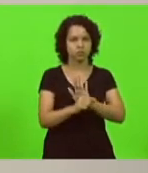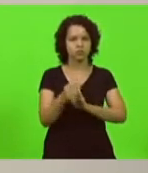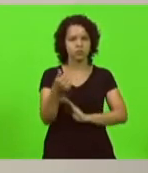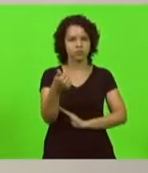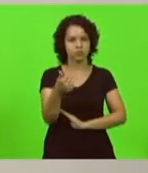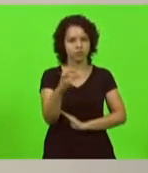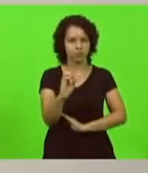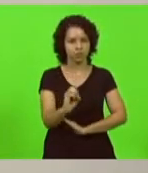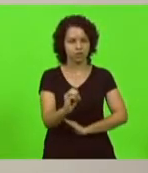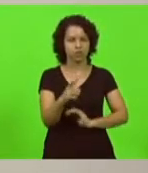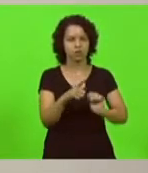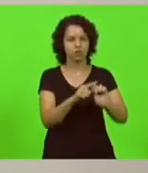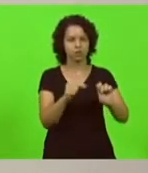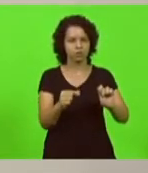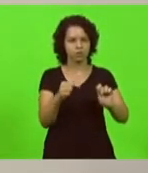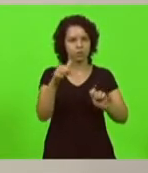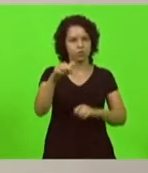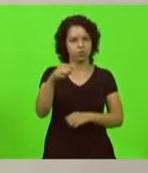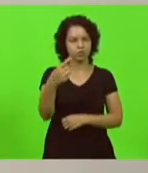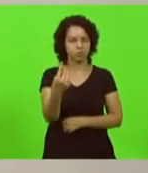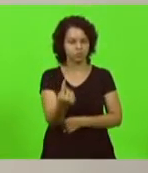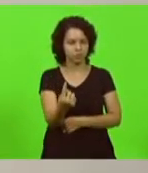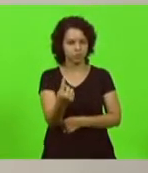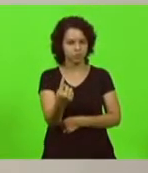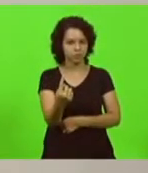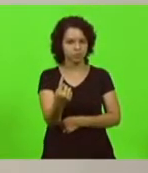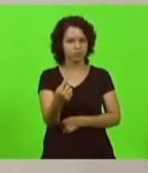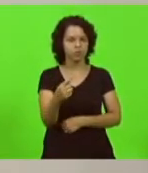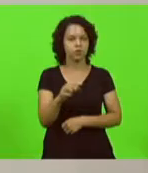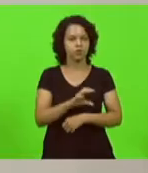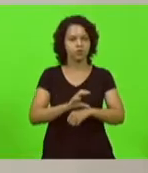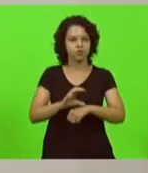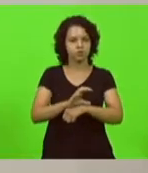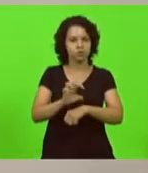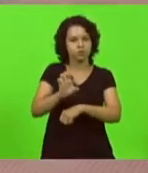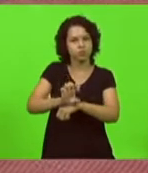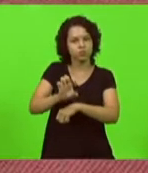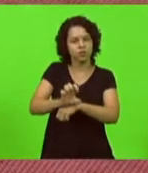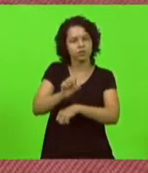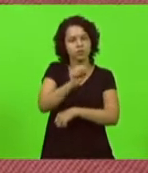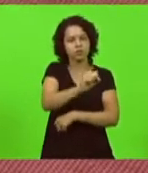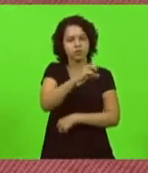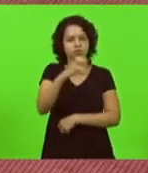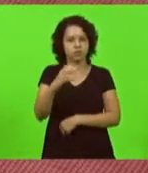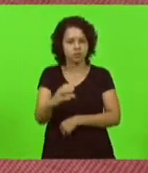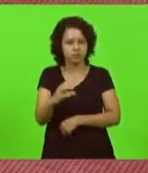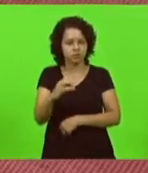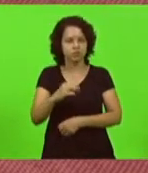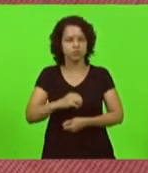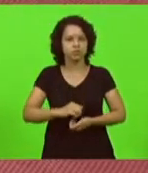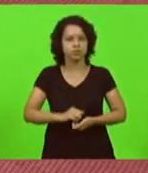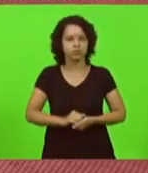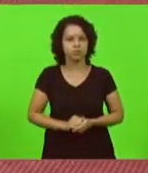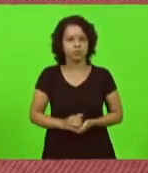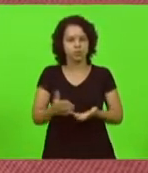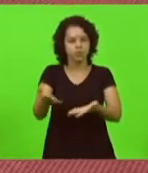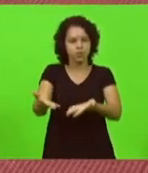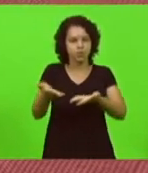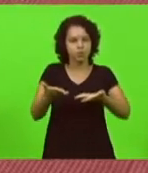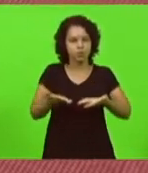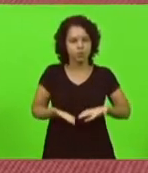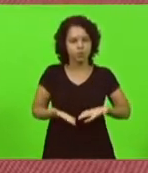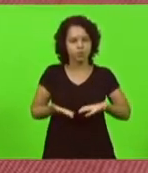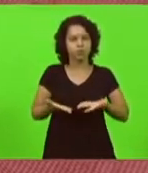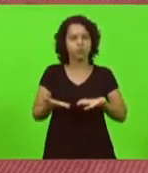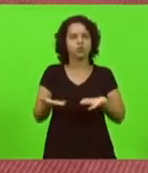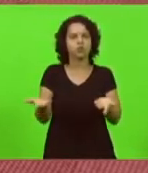10º do artigo 71 da Constituição do Estado de Santa Catarina, convido para fazer uso da